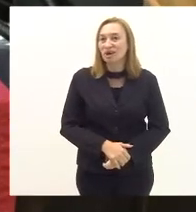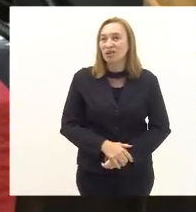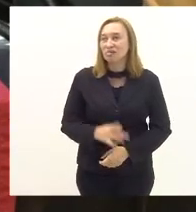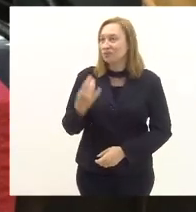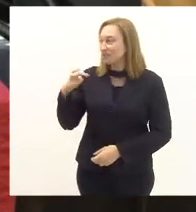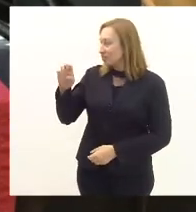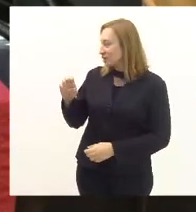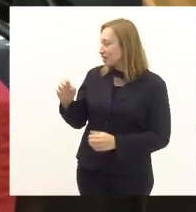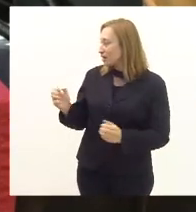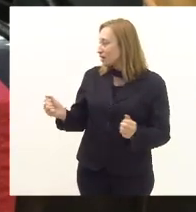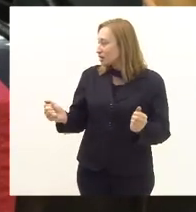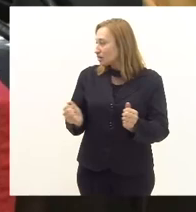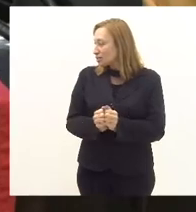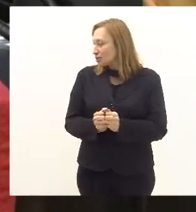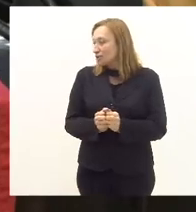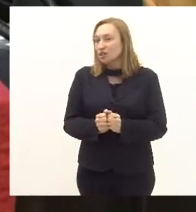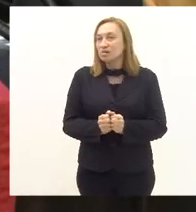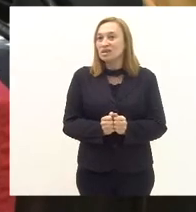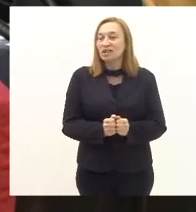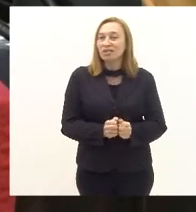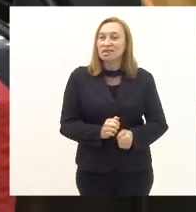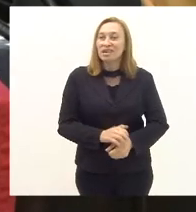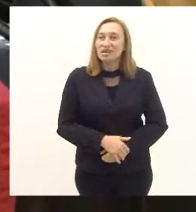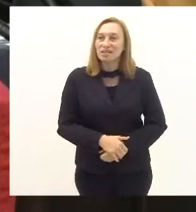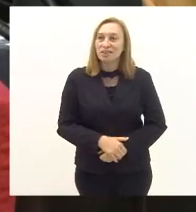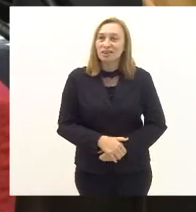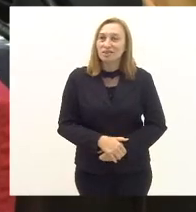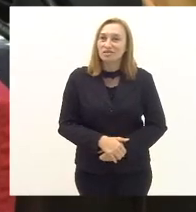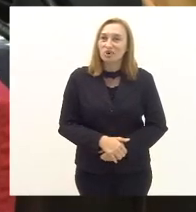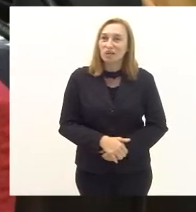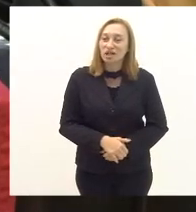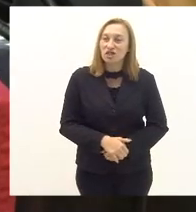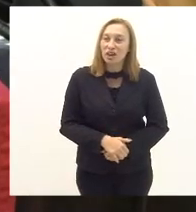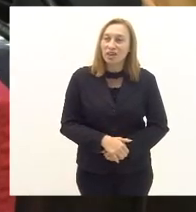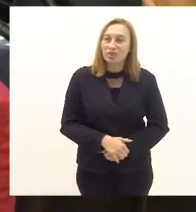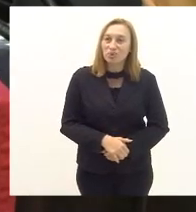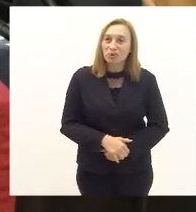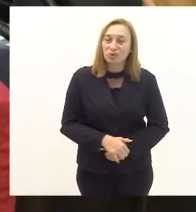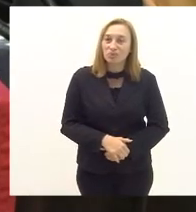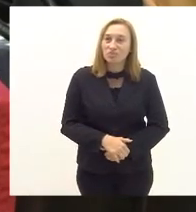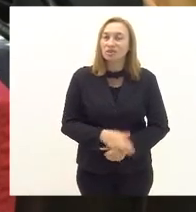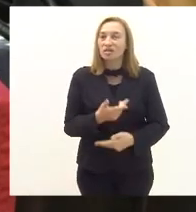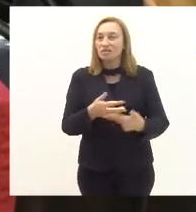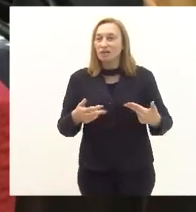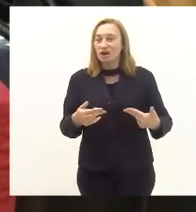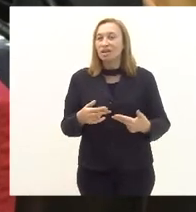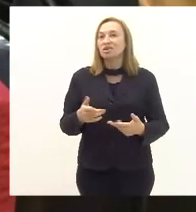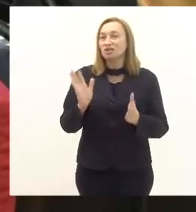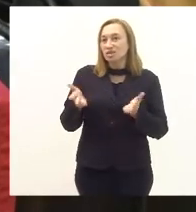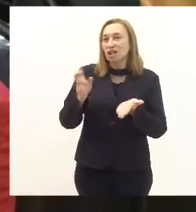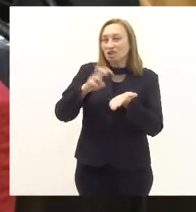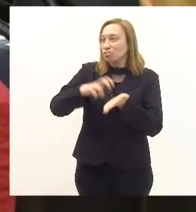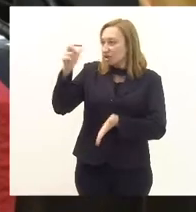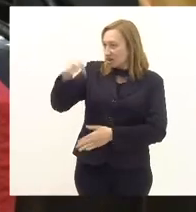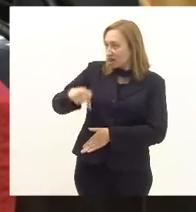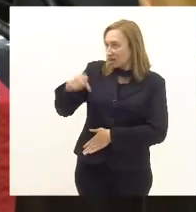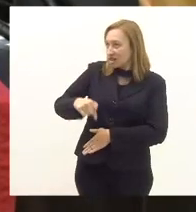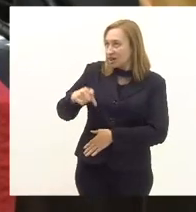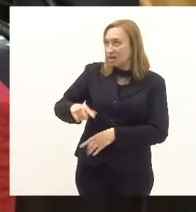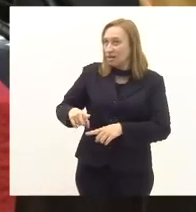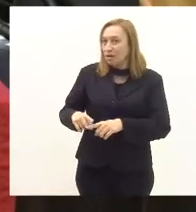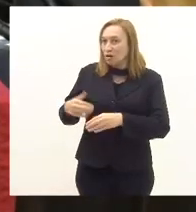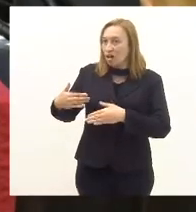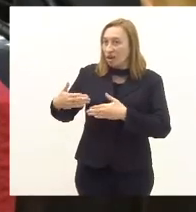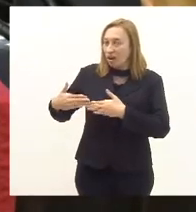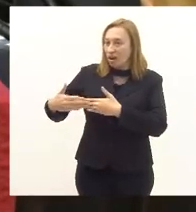com o Júlio e com todos os outros, e vocês que ficaram tantas horas, e muitos já ficaram de manhã também aqui, uma jornada